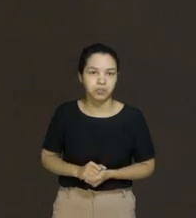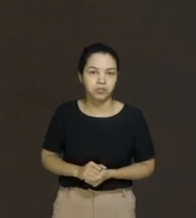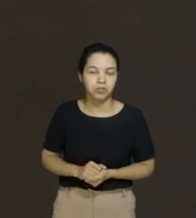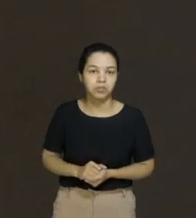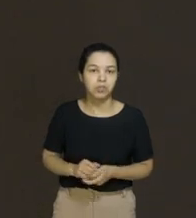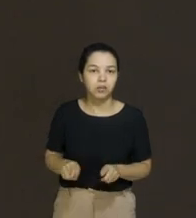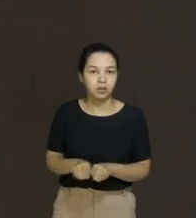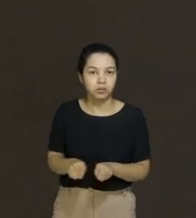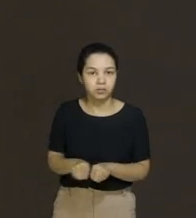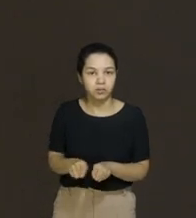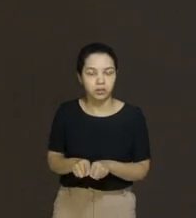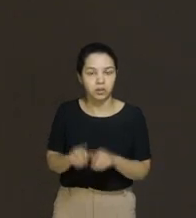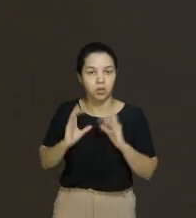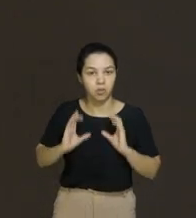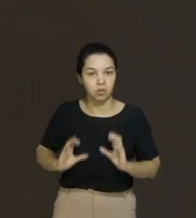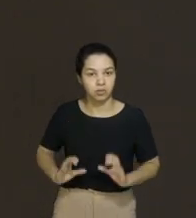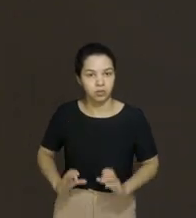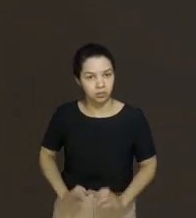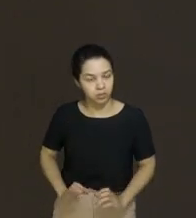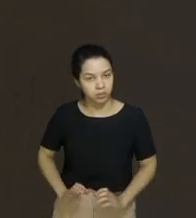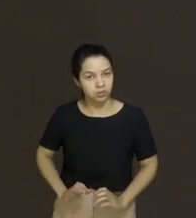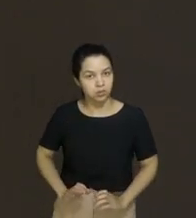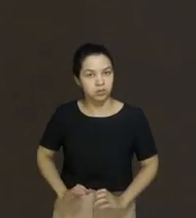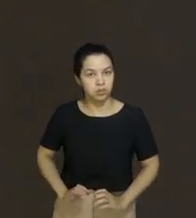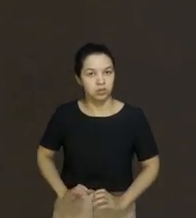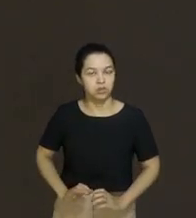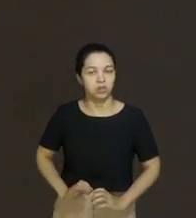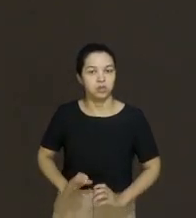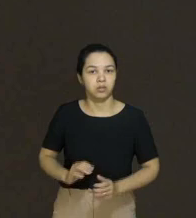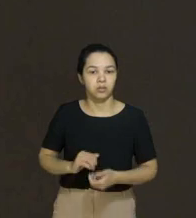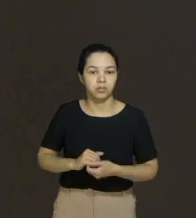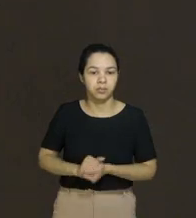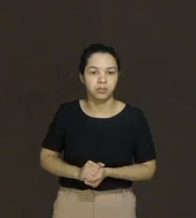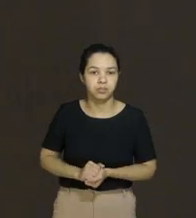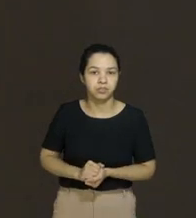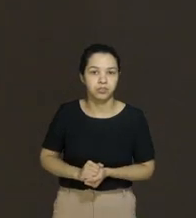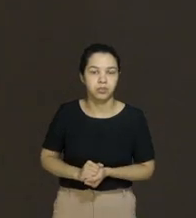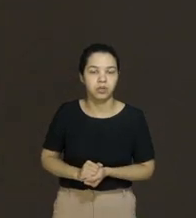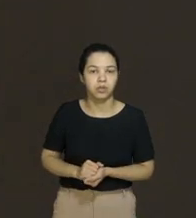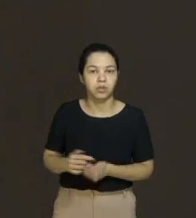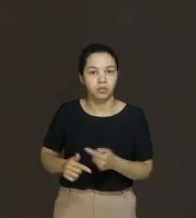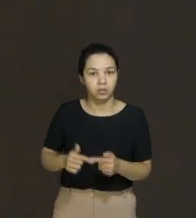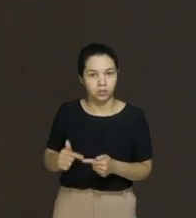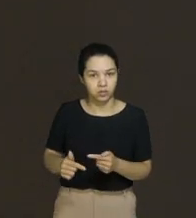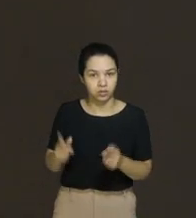funcional e da natureza trabalhosa do seu tratamento, que é muito difícil, tem